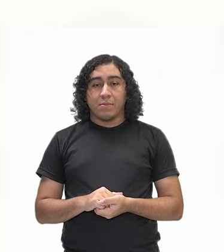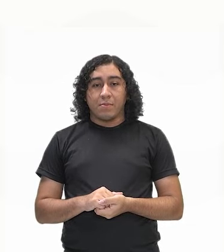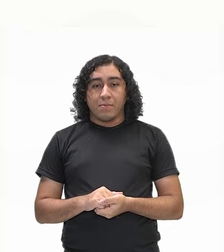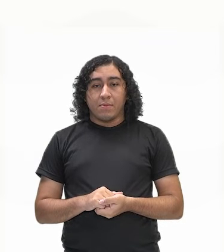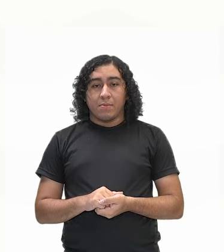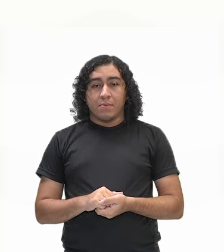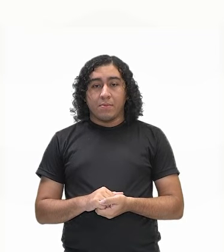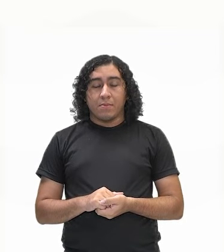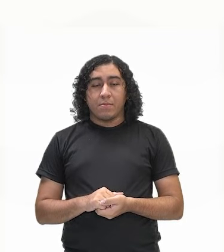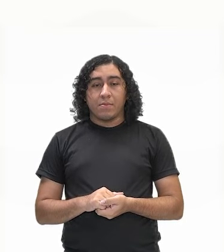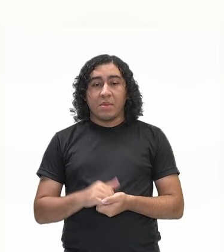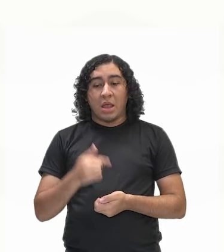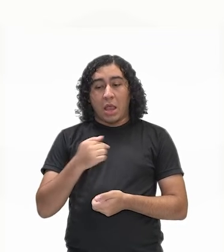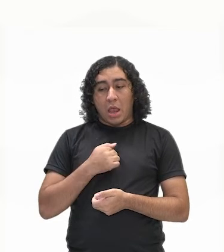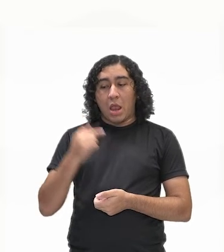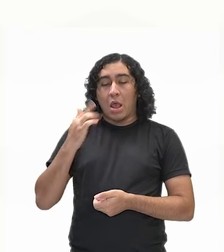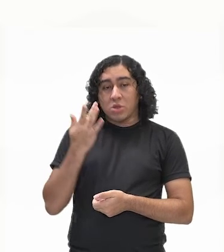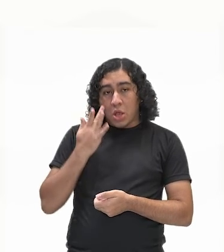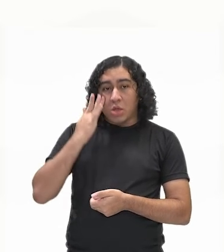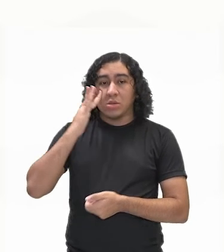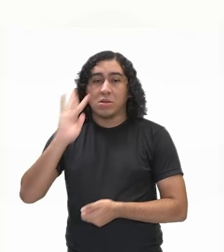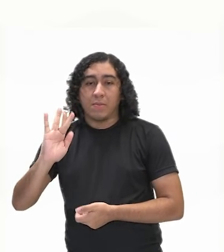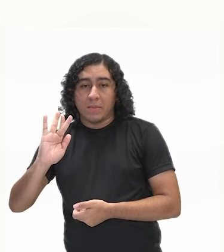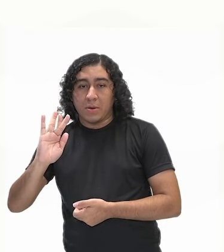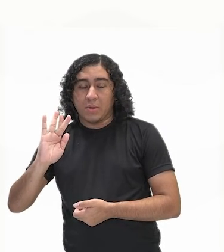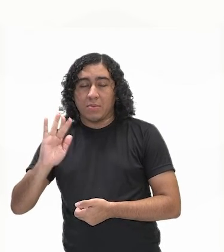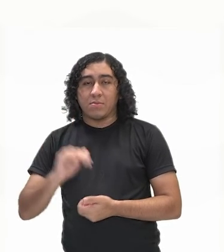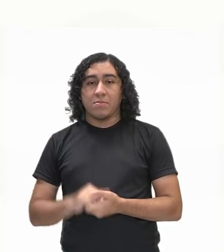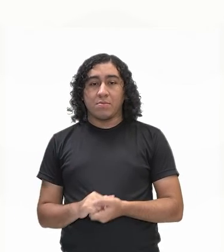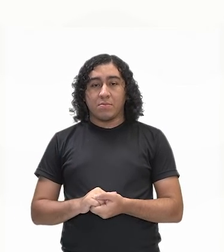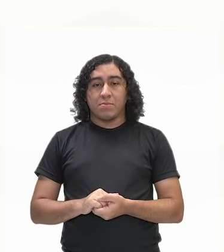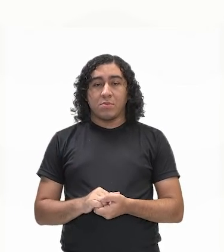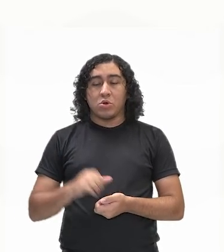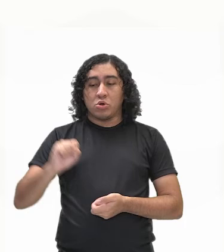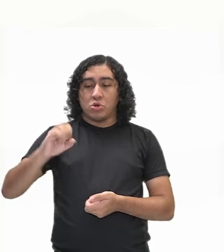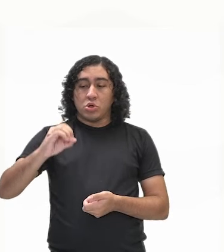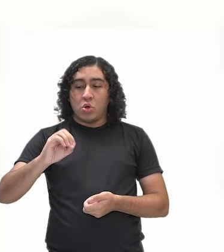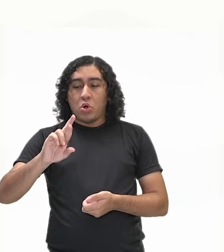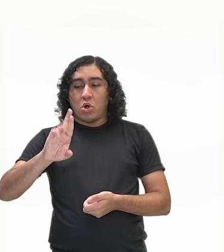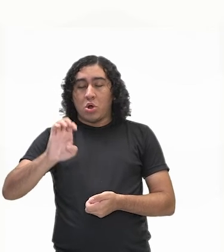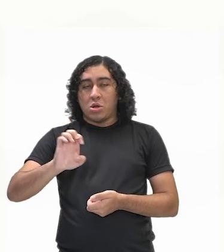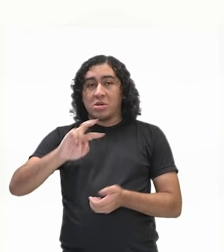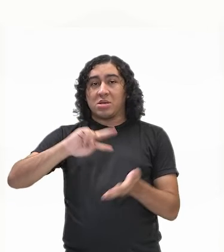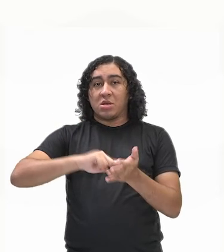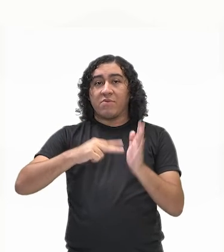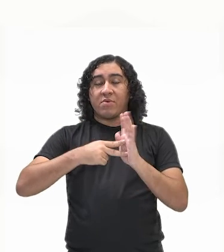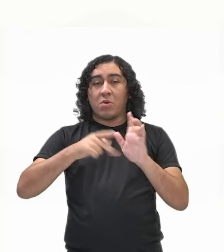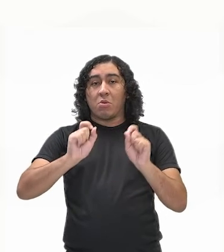us. Estavam, nesse caso aqui, ó, gente, a palavrinha sore significa